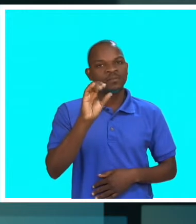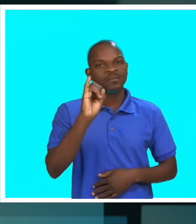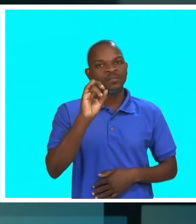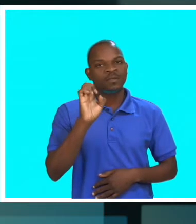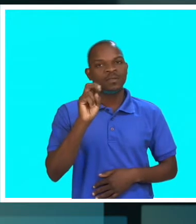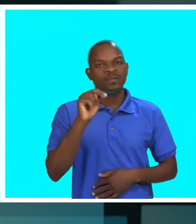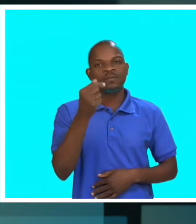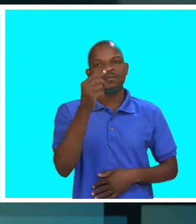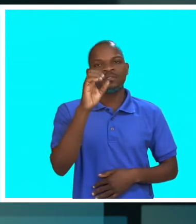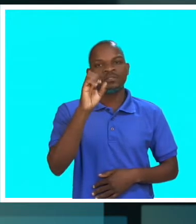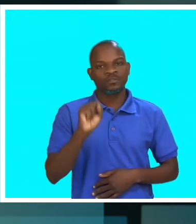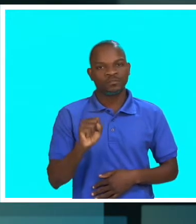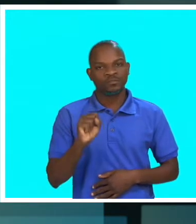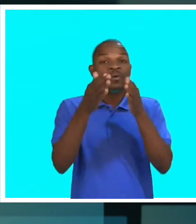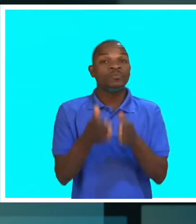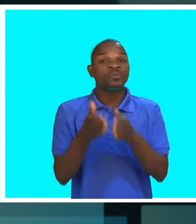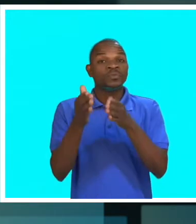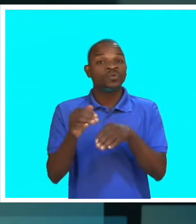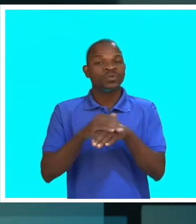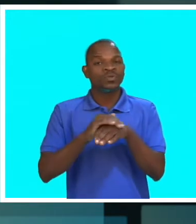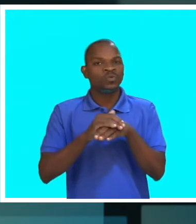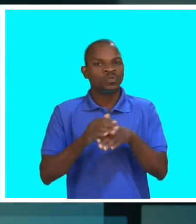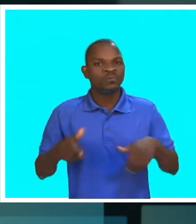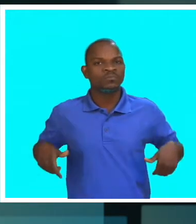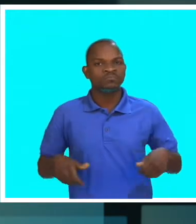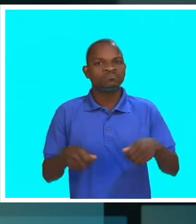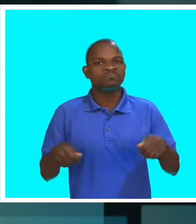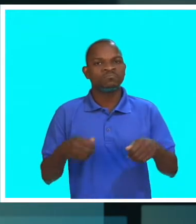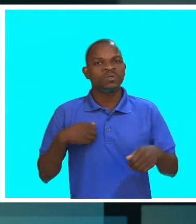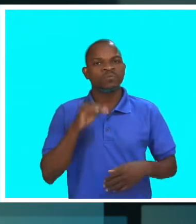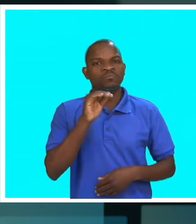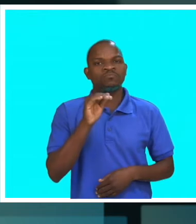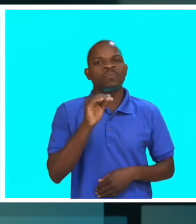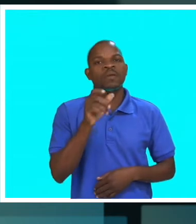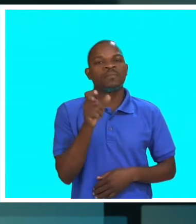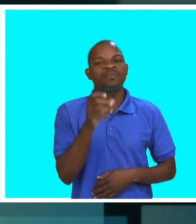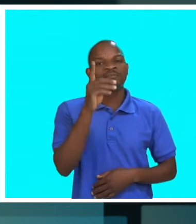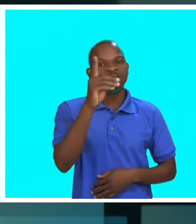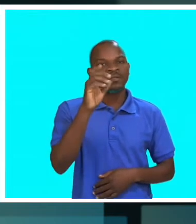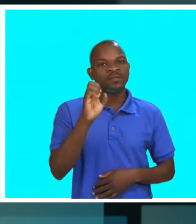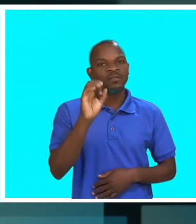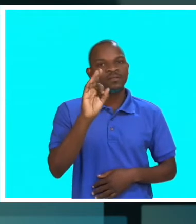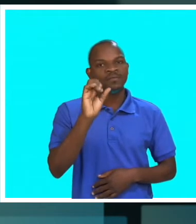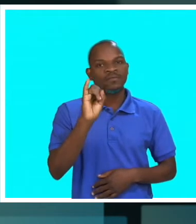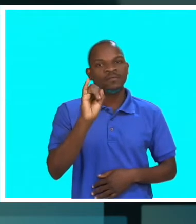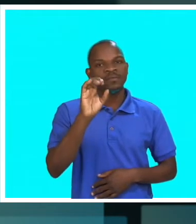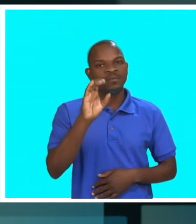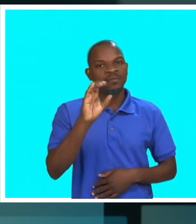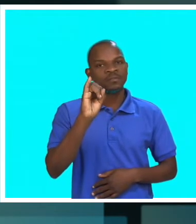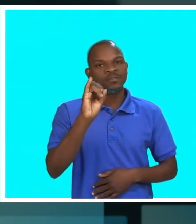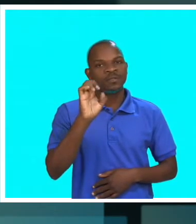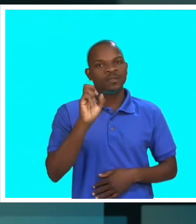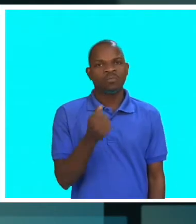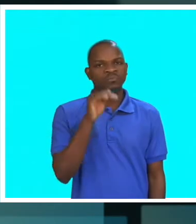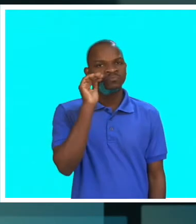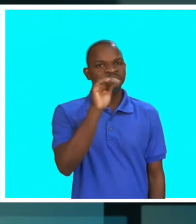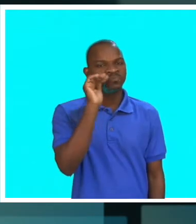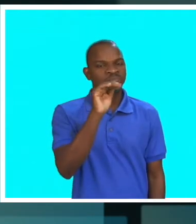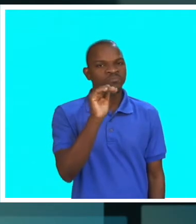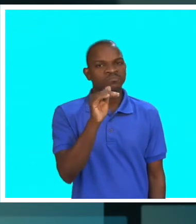chamo de deficiente. As pessoas que estão na carrinha de rodas, chamam-se deficiente.